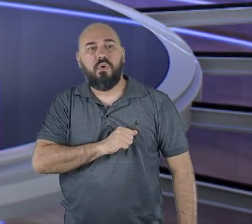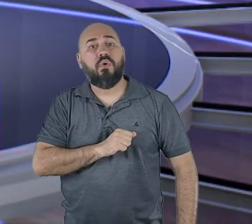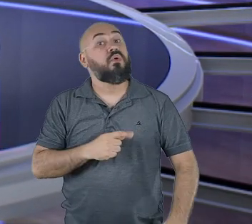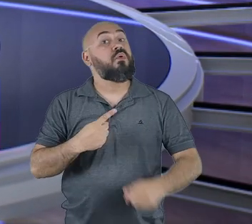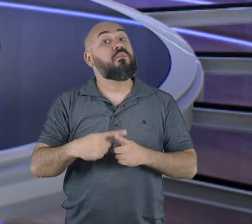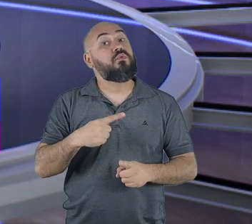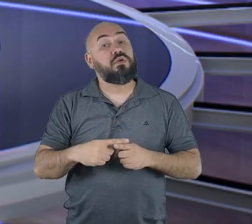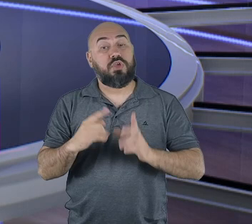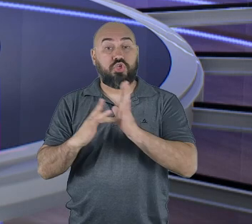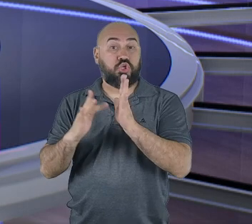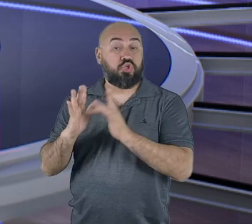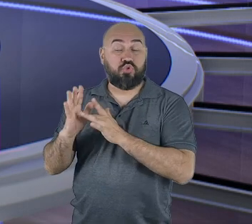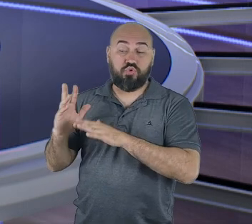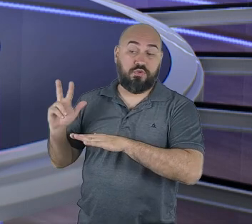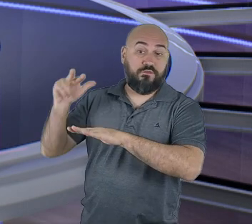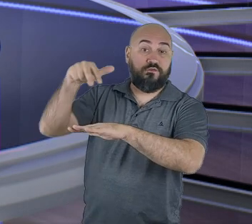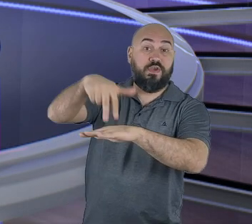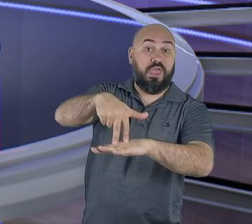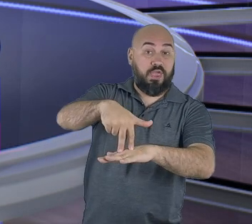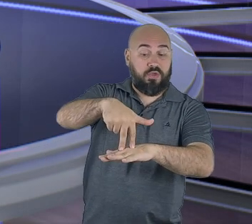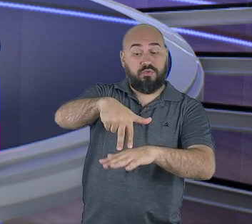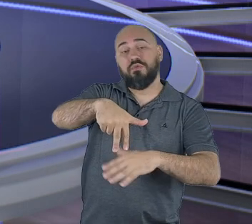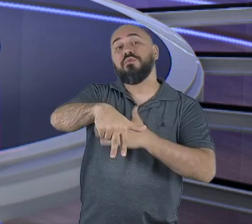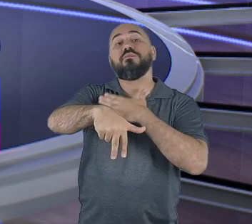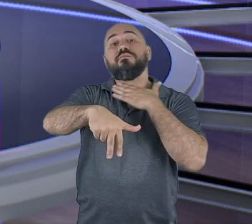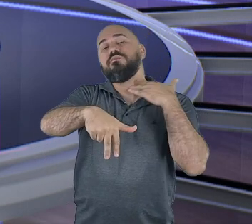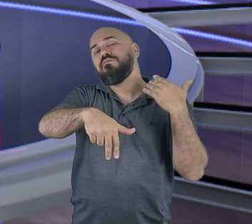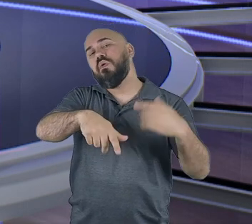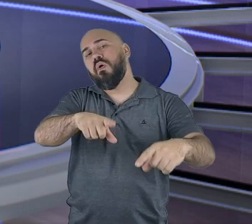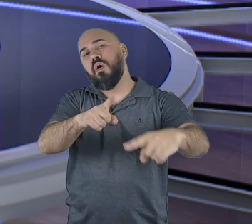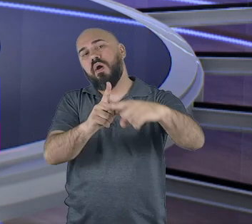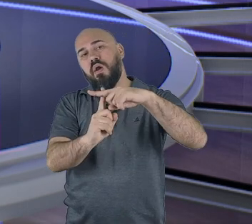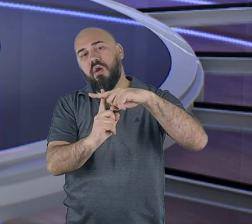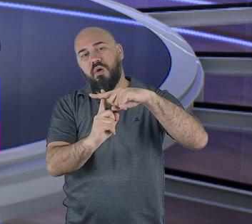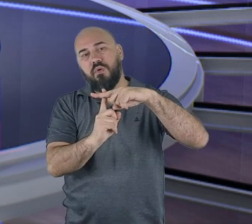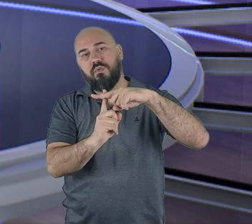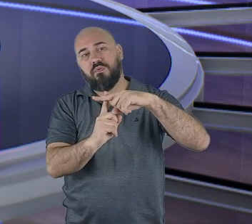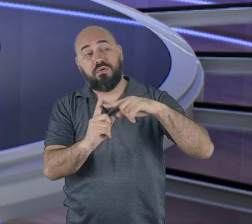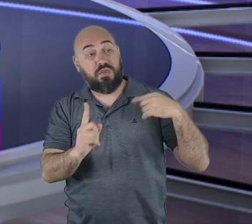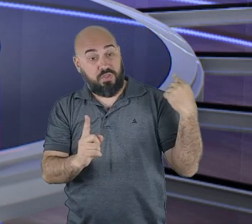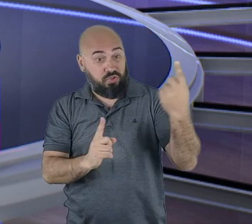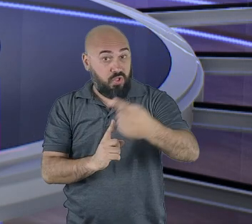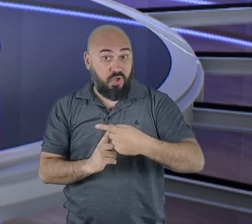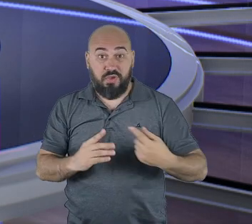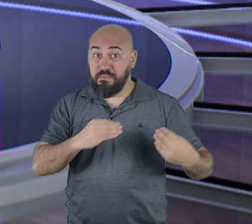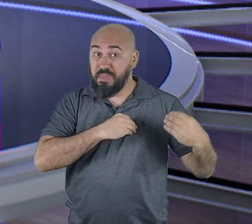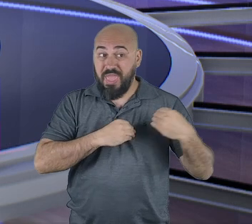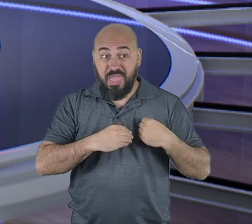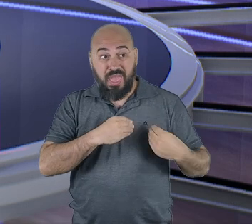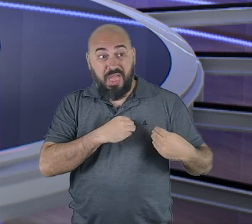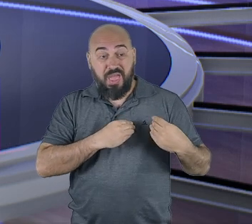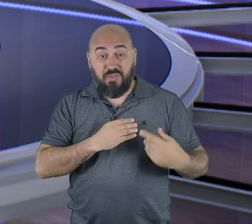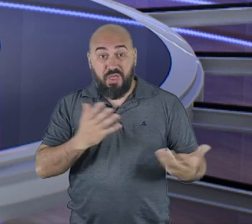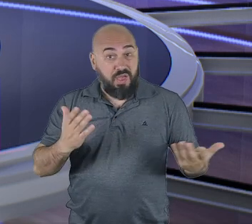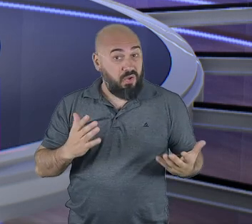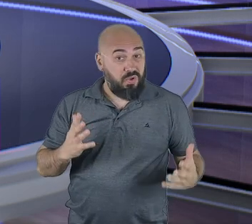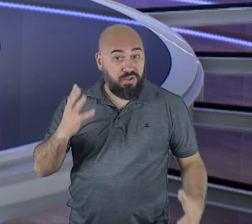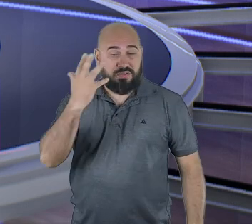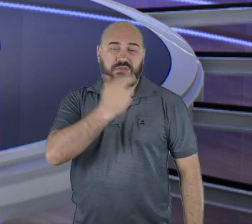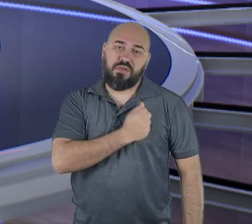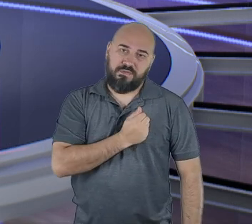de Cristo ter morrido por nós quando ainda éramos